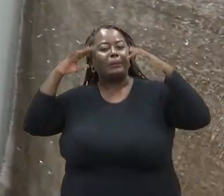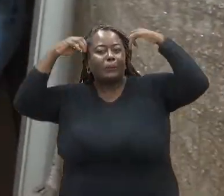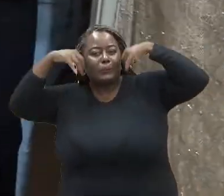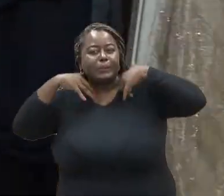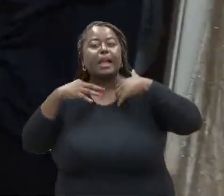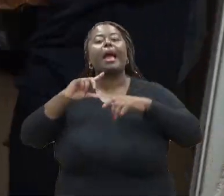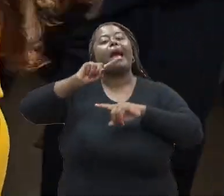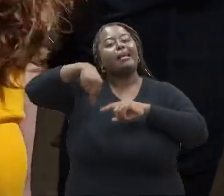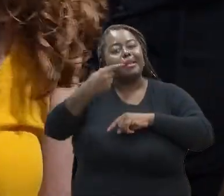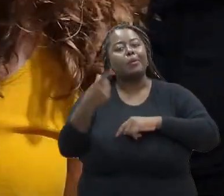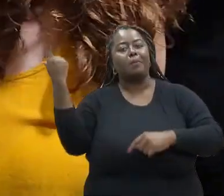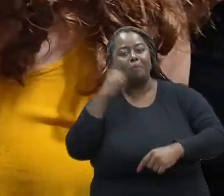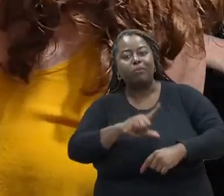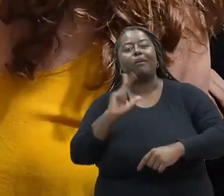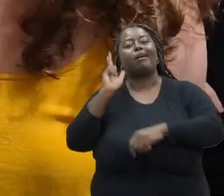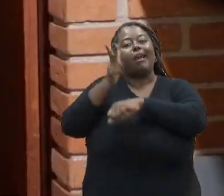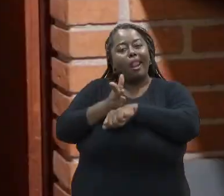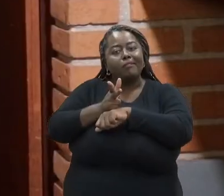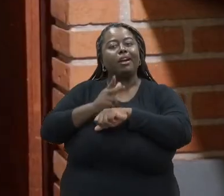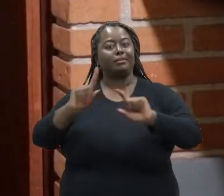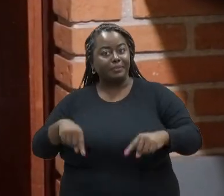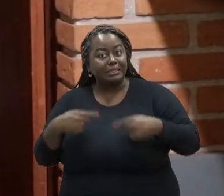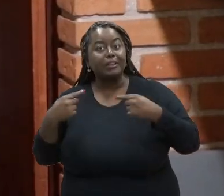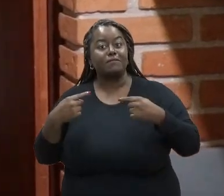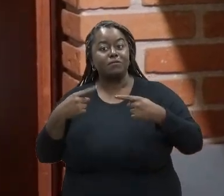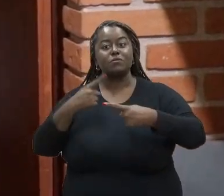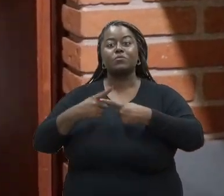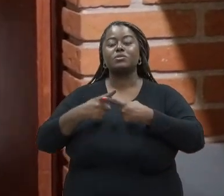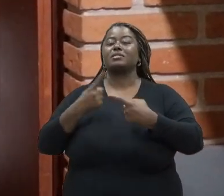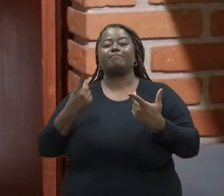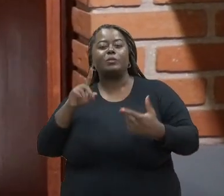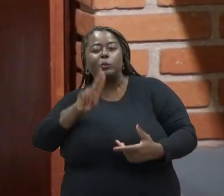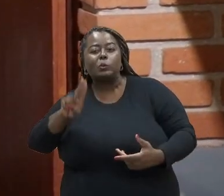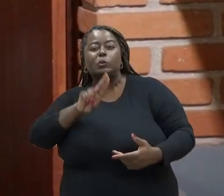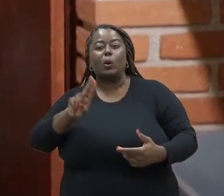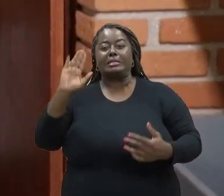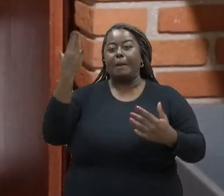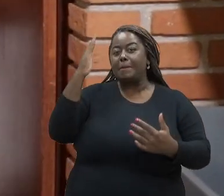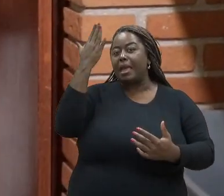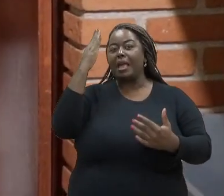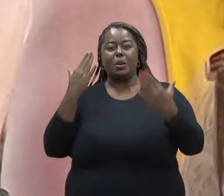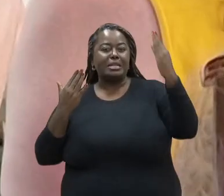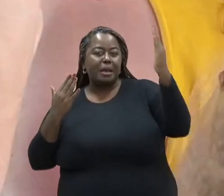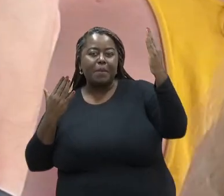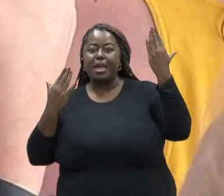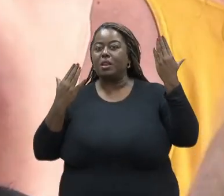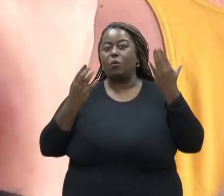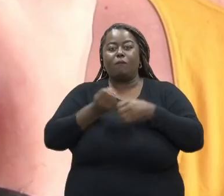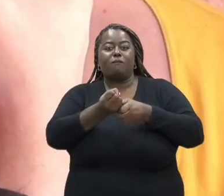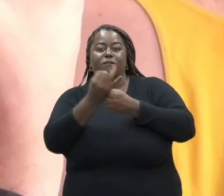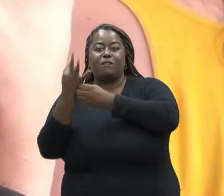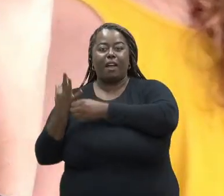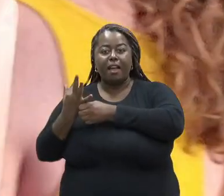E aí, depois de muito tempo, a gente conseguiu gravar a cena. Foi um desafio muito grande, porque a gente usou muitos espelhos nas